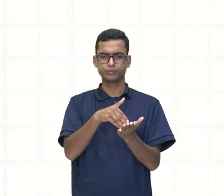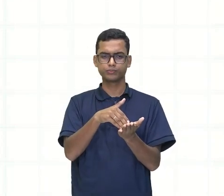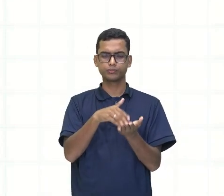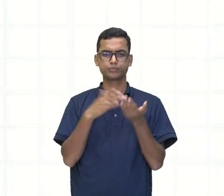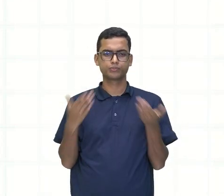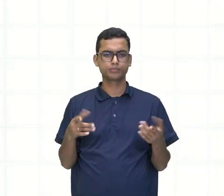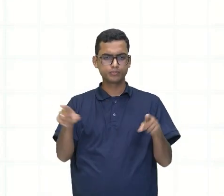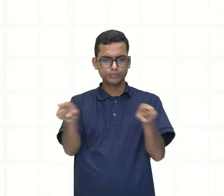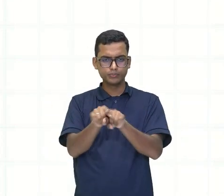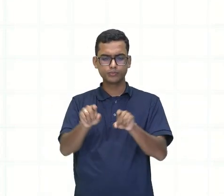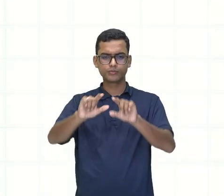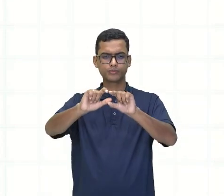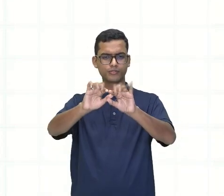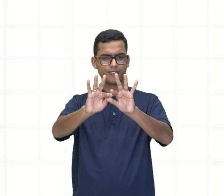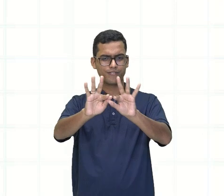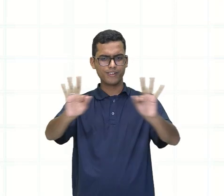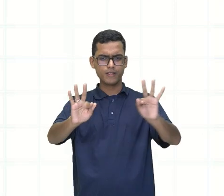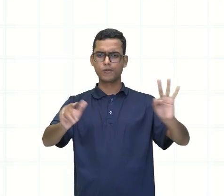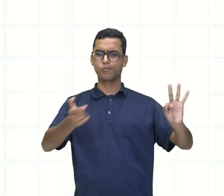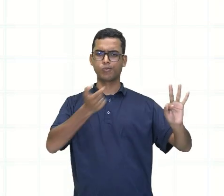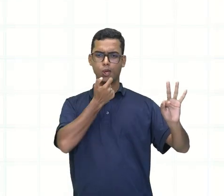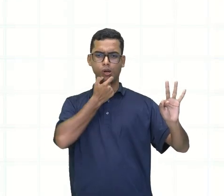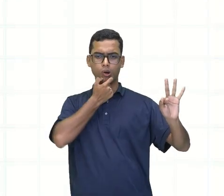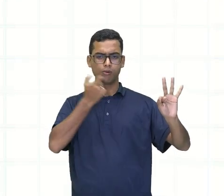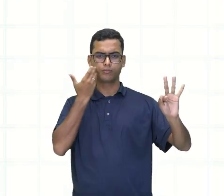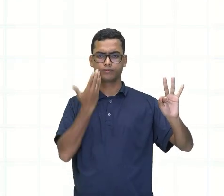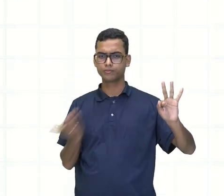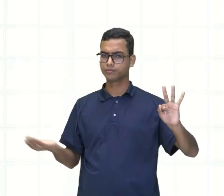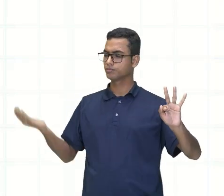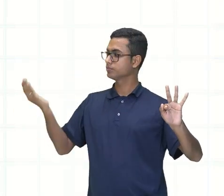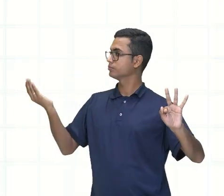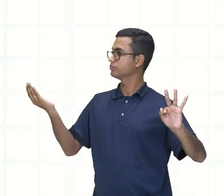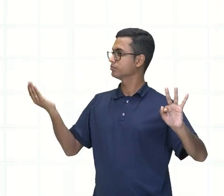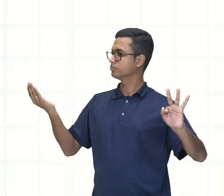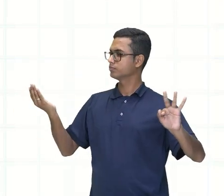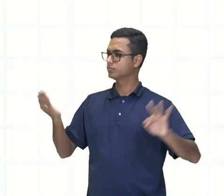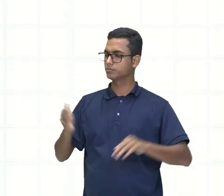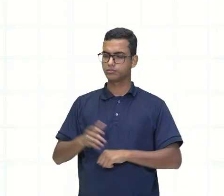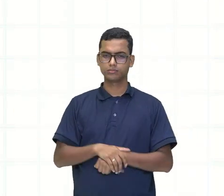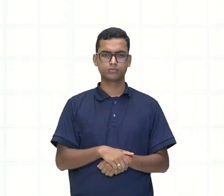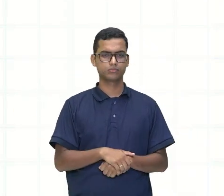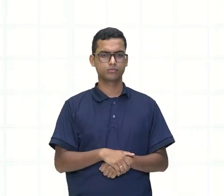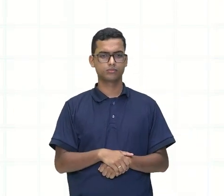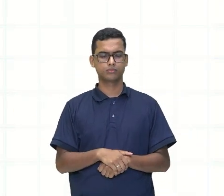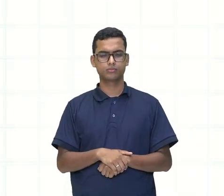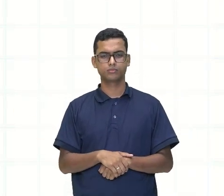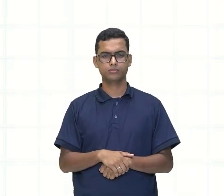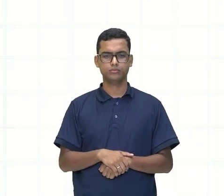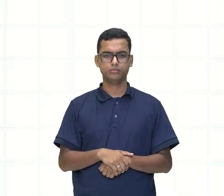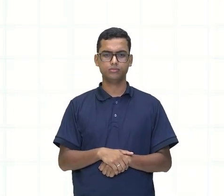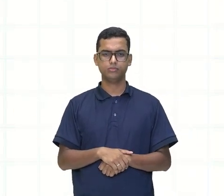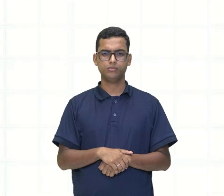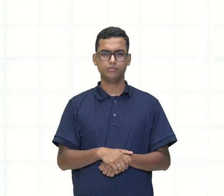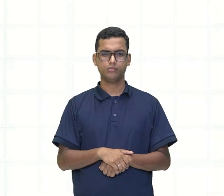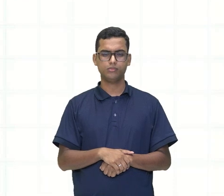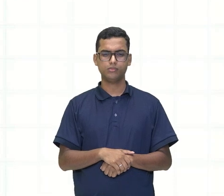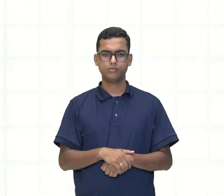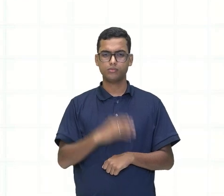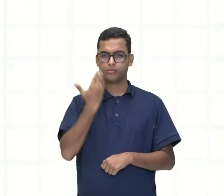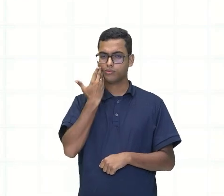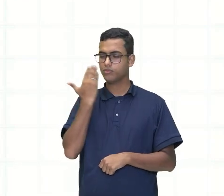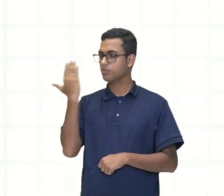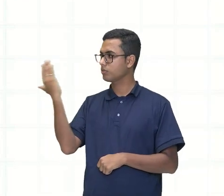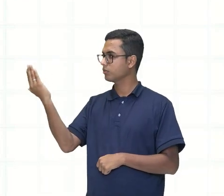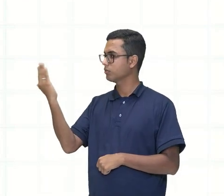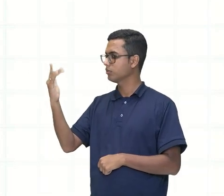p.m. last night. Então, tá aqui, ó. Last, passado ou último. E a minha frase tá aqui, ó. Passado o quê?